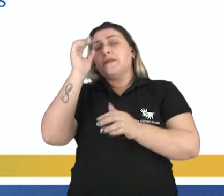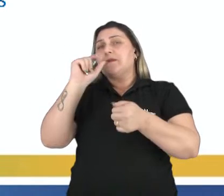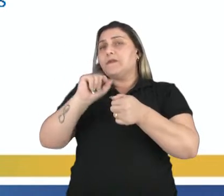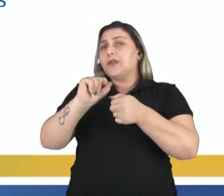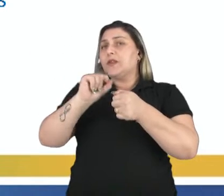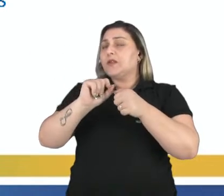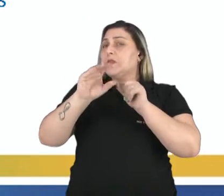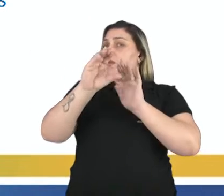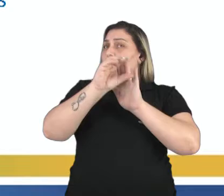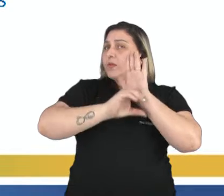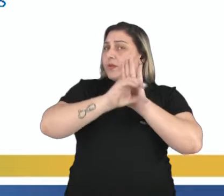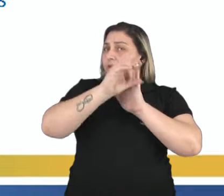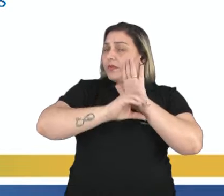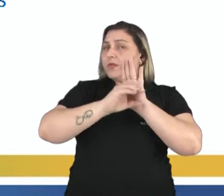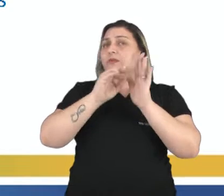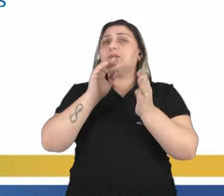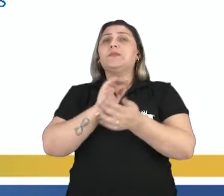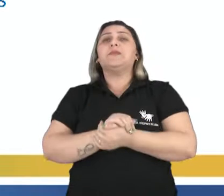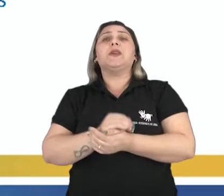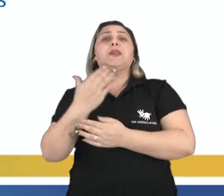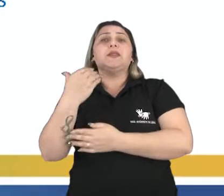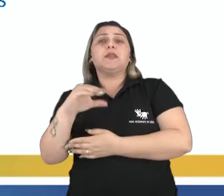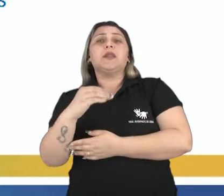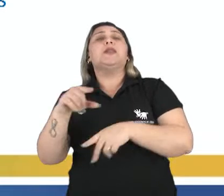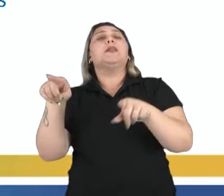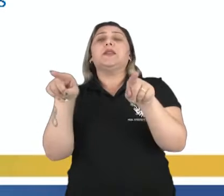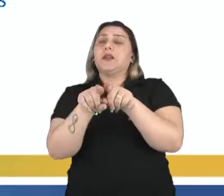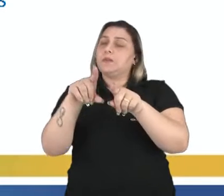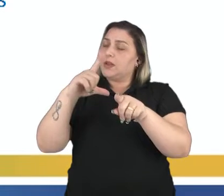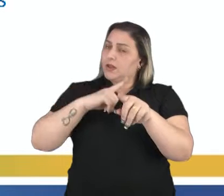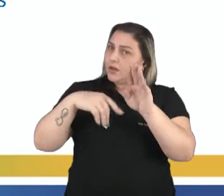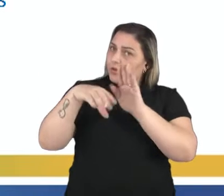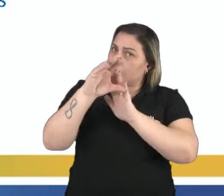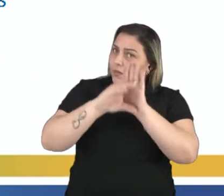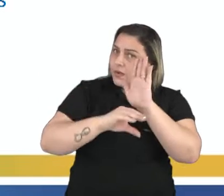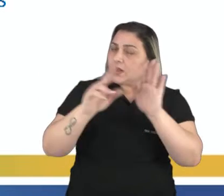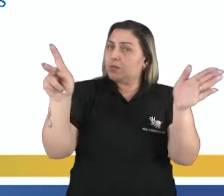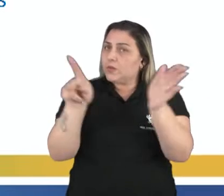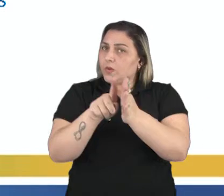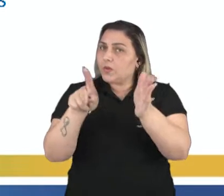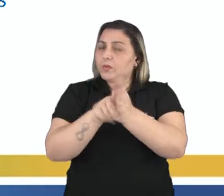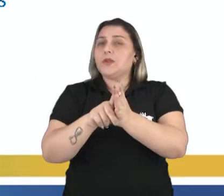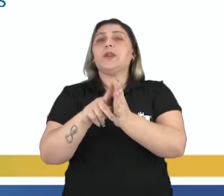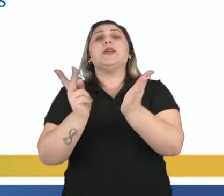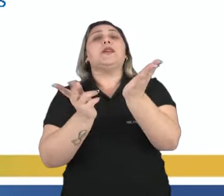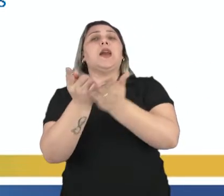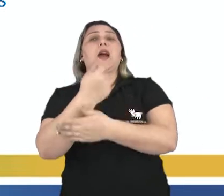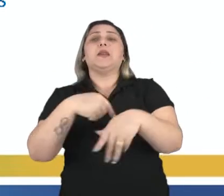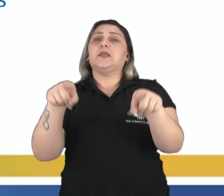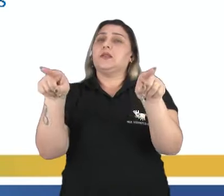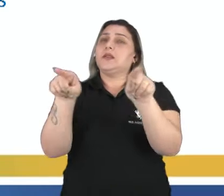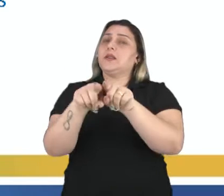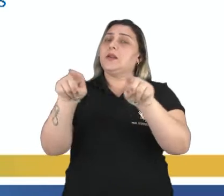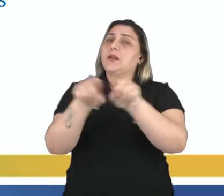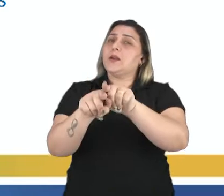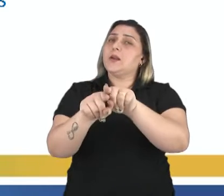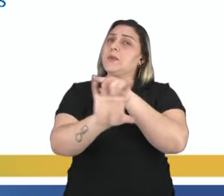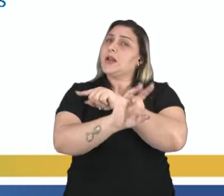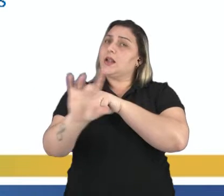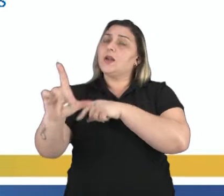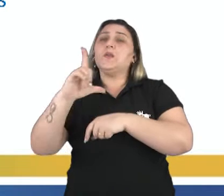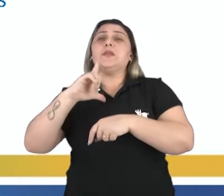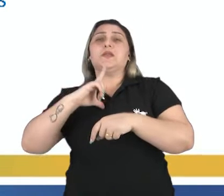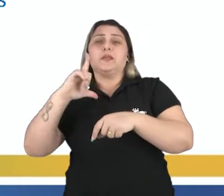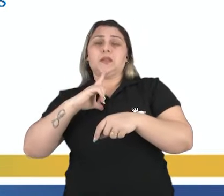feita de conceitos, a ciência é feita de conceitos, certo? A ciência é feita de conceitos.